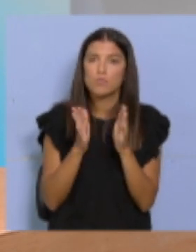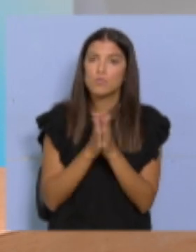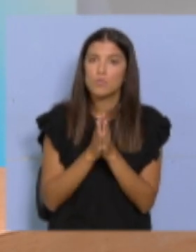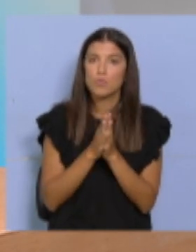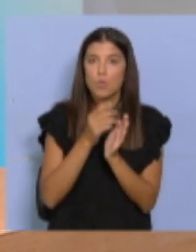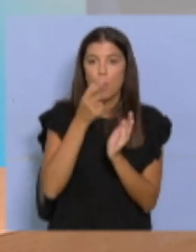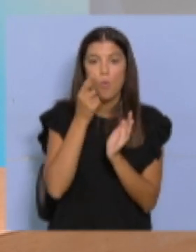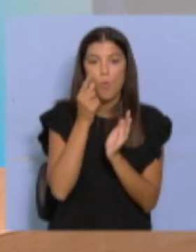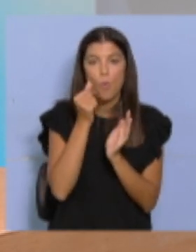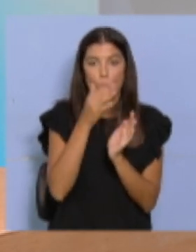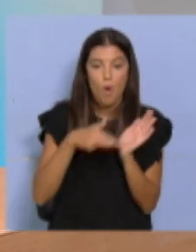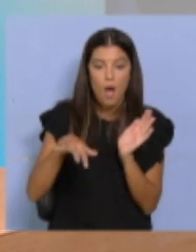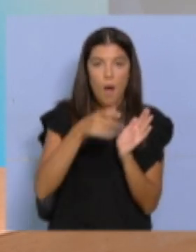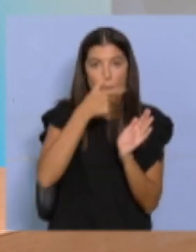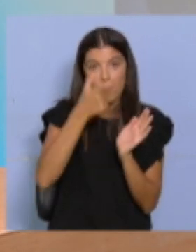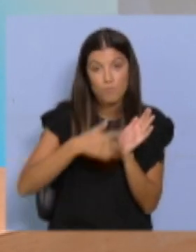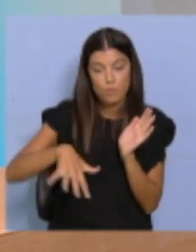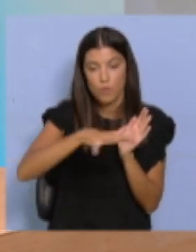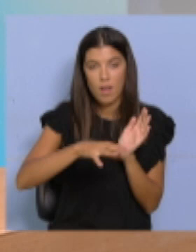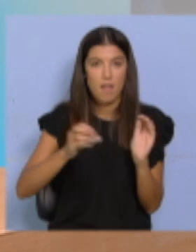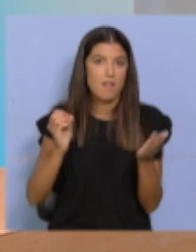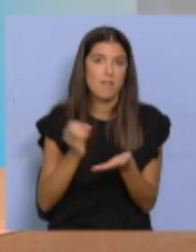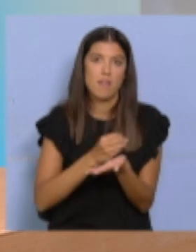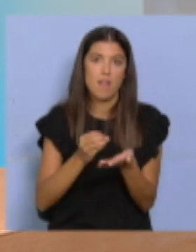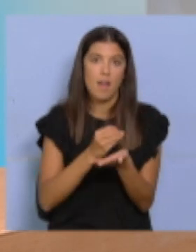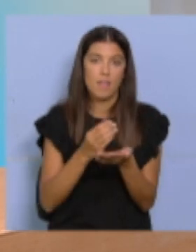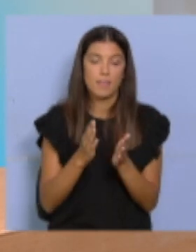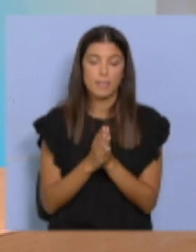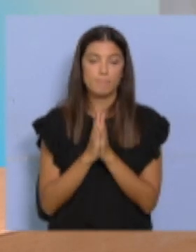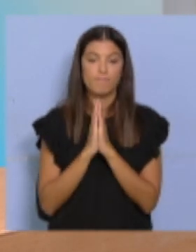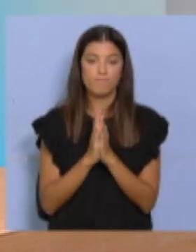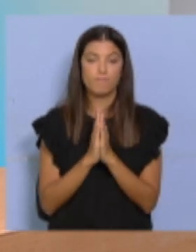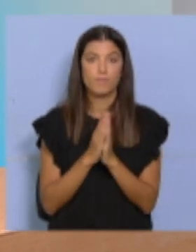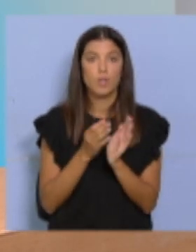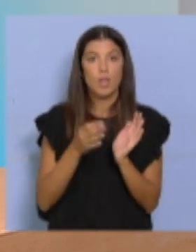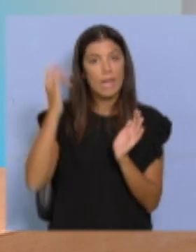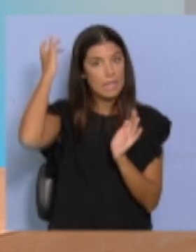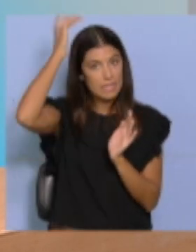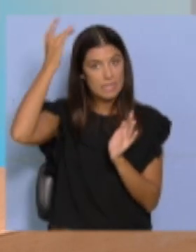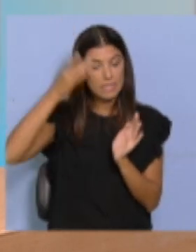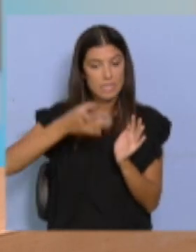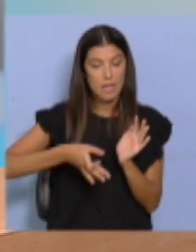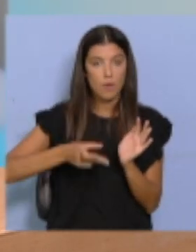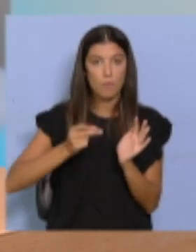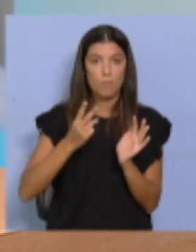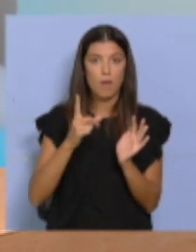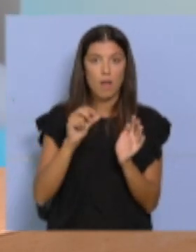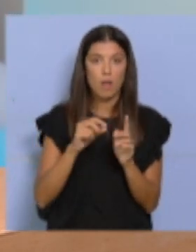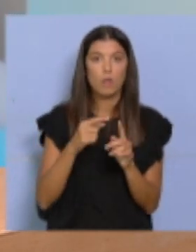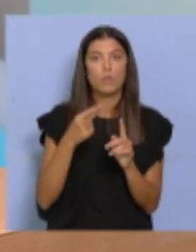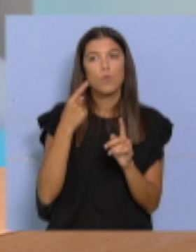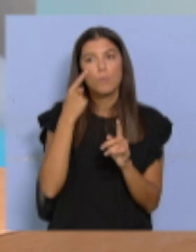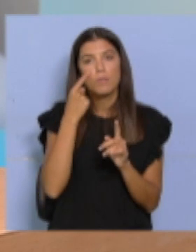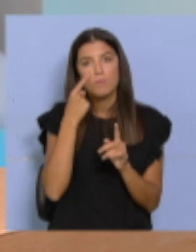nada, né? E aí que para ele as circunstâncias em que ele vive, e ele teve uma experiência de vida dura também, de muita